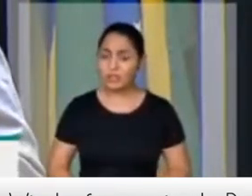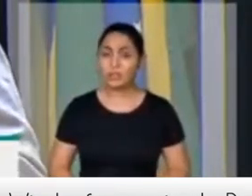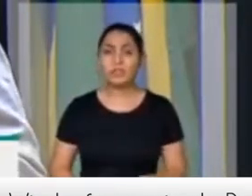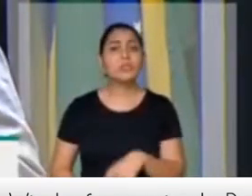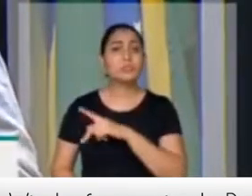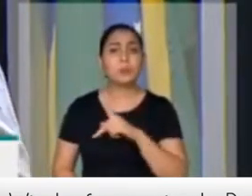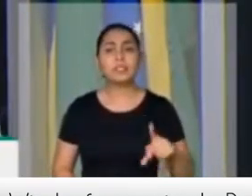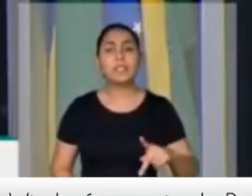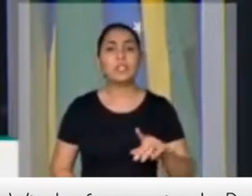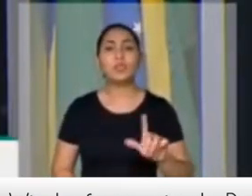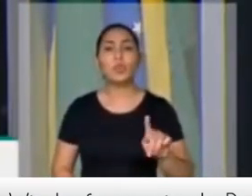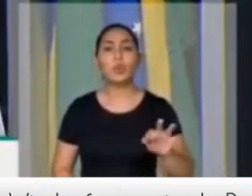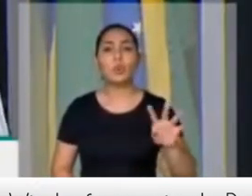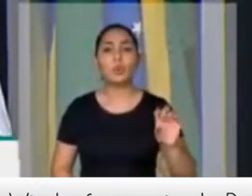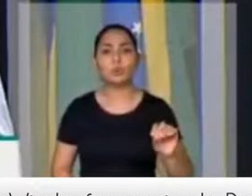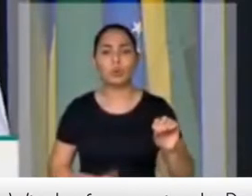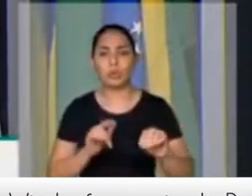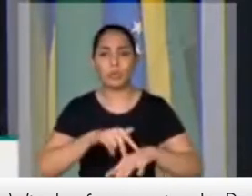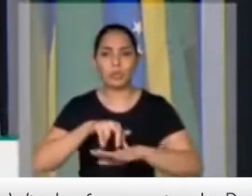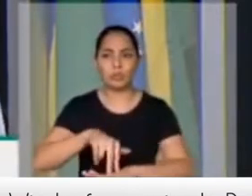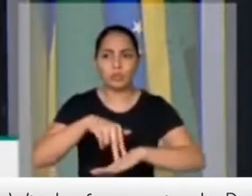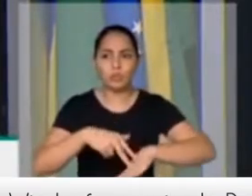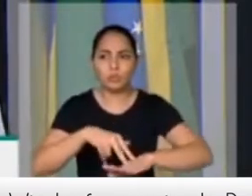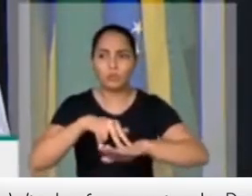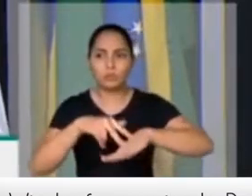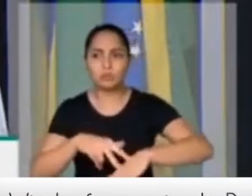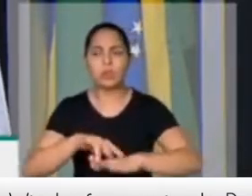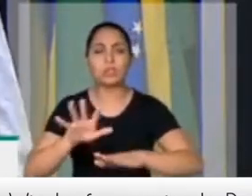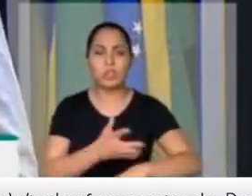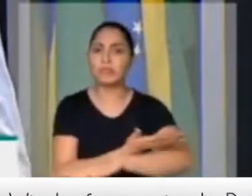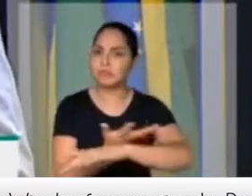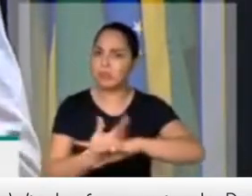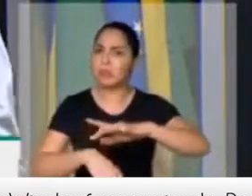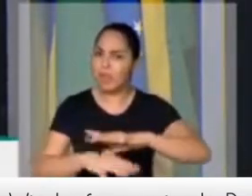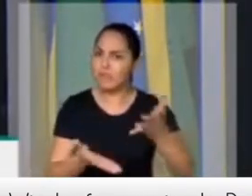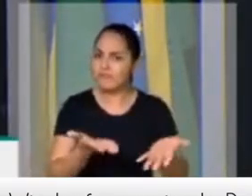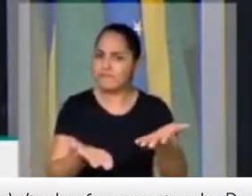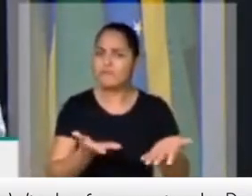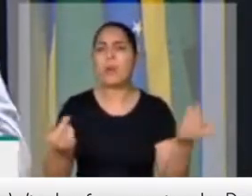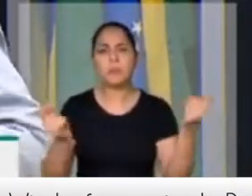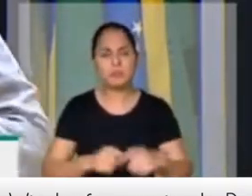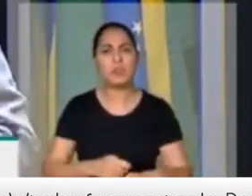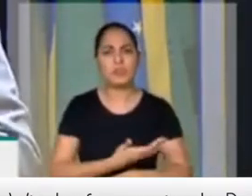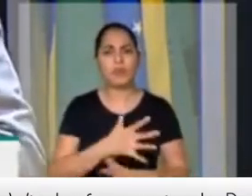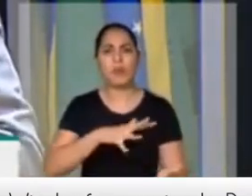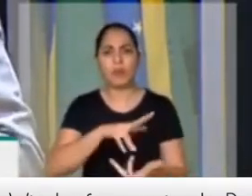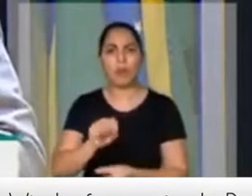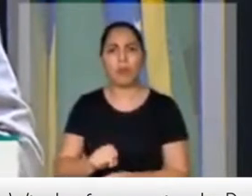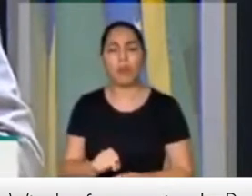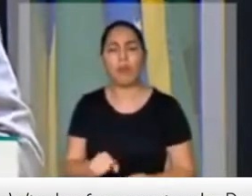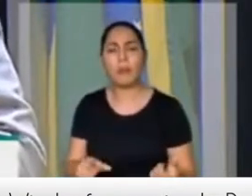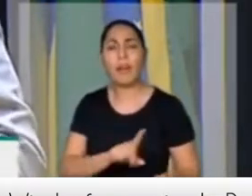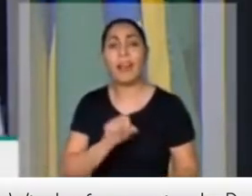goto brito da associação brasileira de windsurf que preserva o meio ambiente que traz turismo ali tem o melhor corredor do